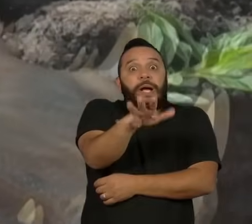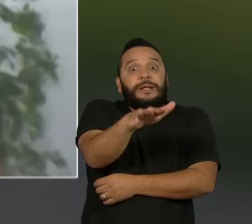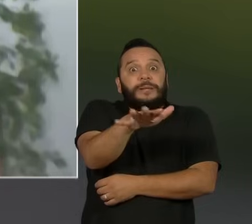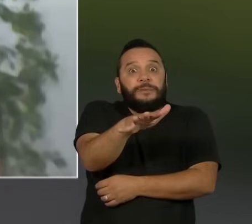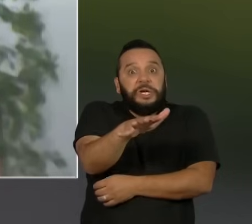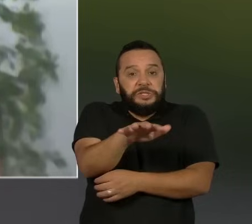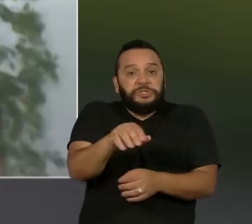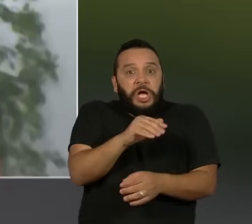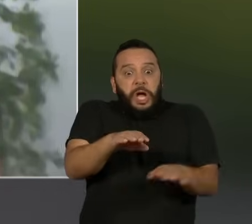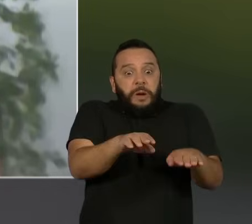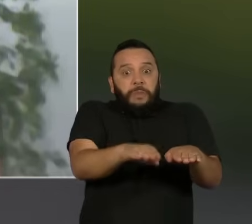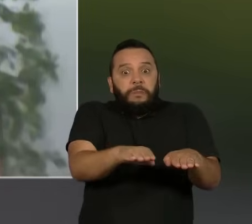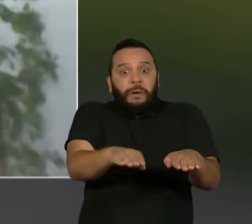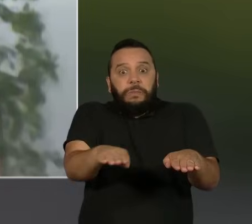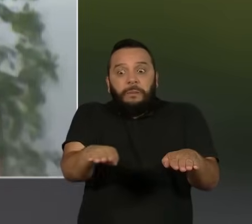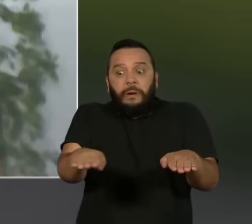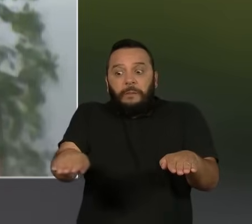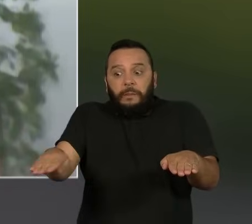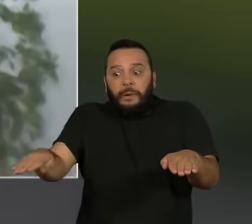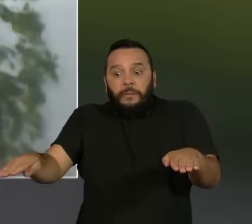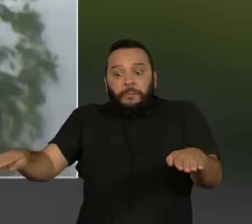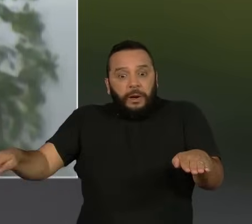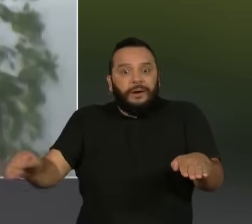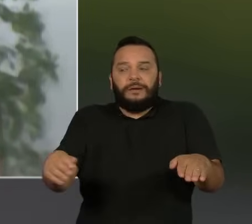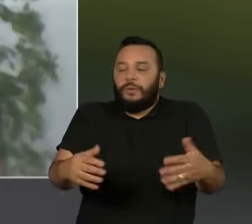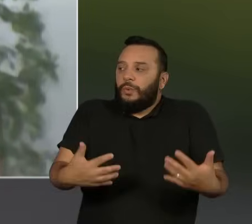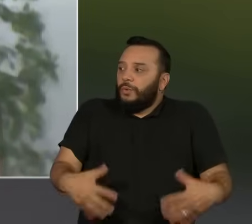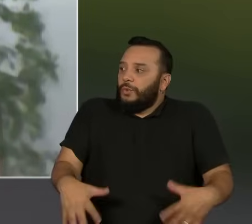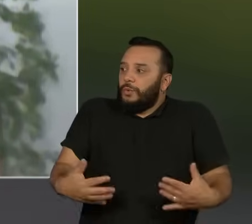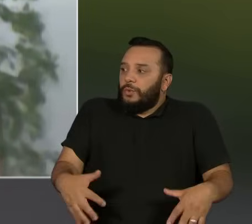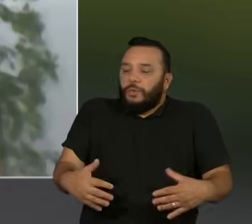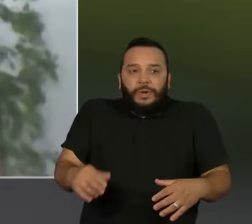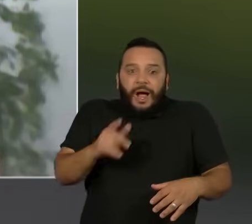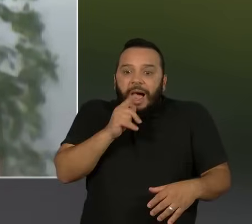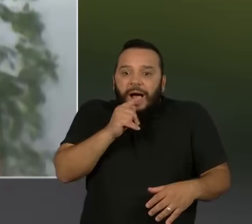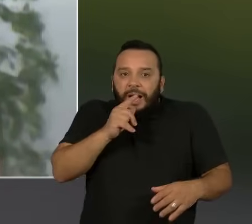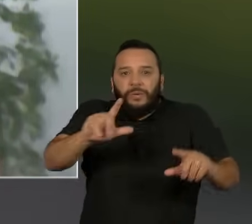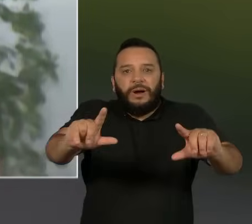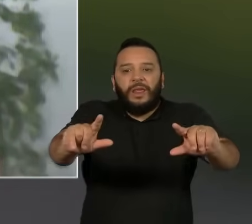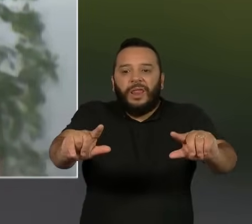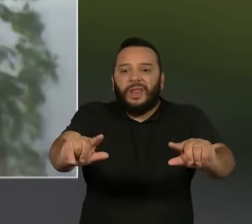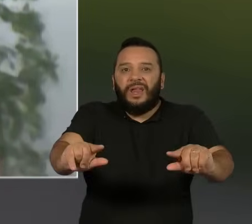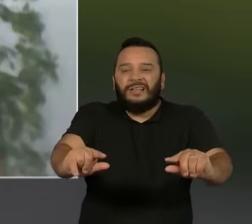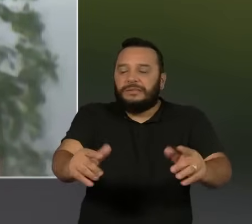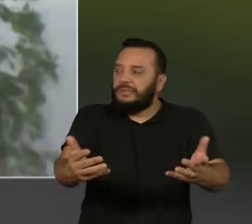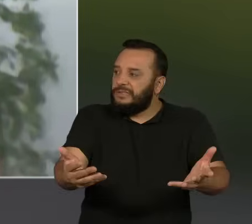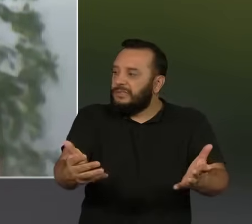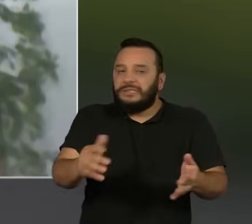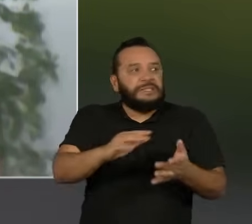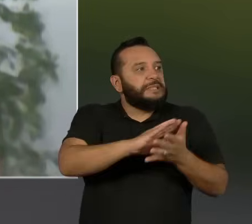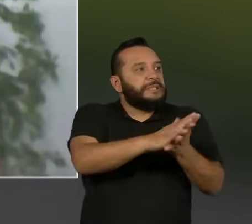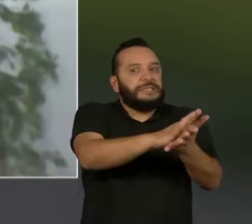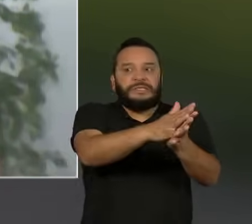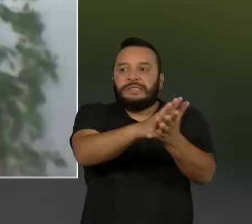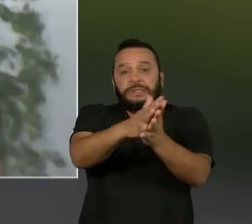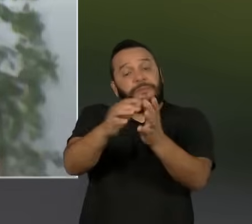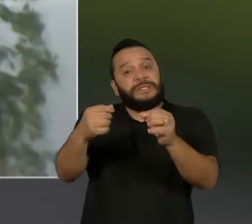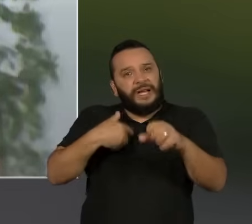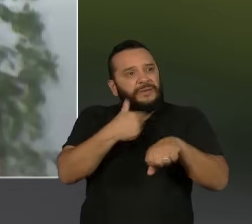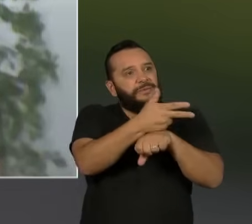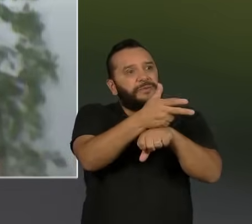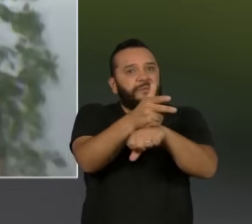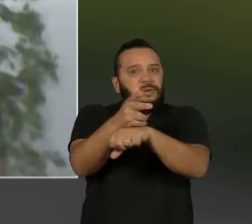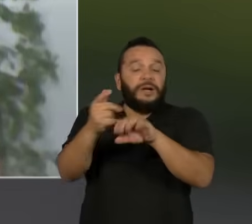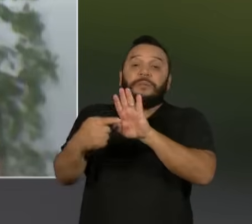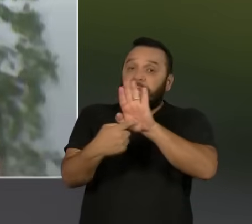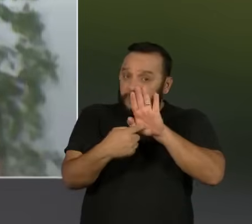volta para beber aquele pouco de água. Muita coisa devastada. Então, assim, a gente não teria que mostrar a realidade de